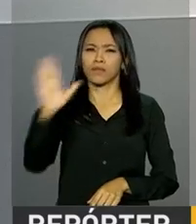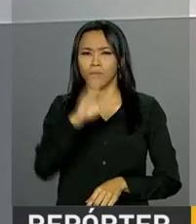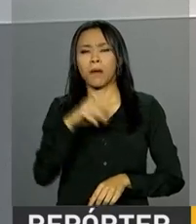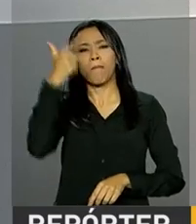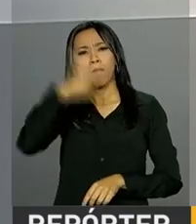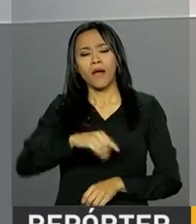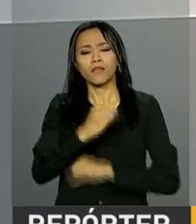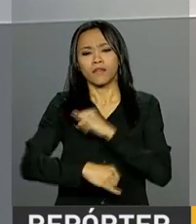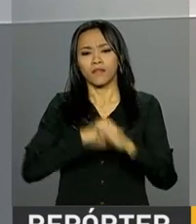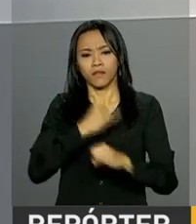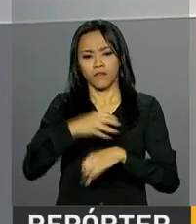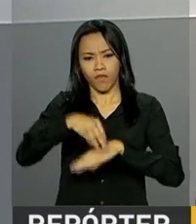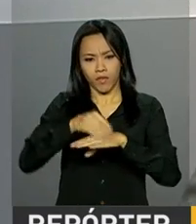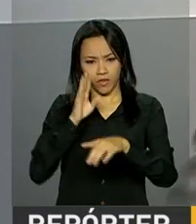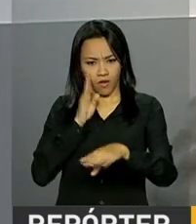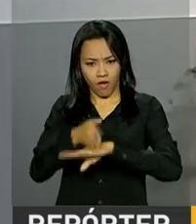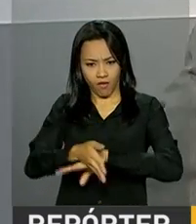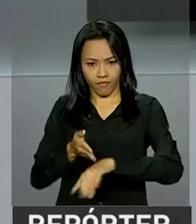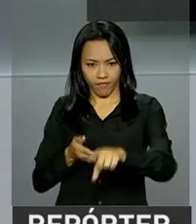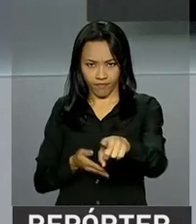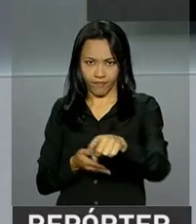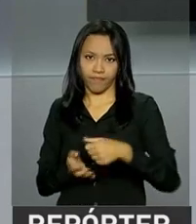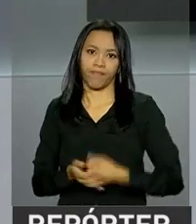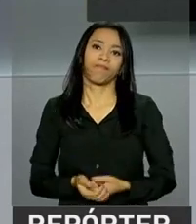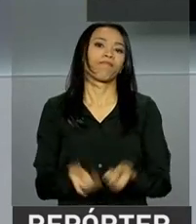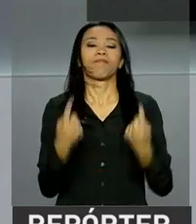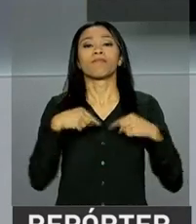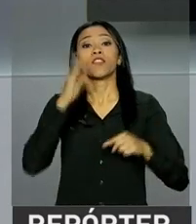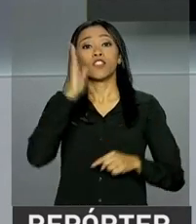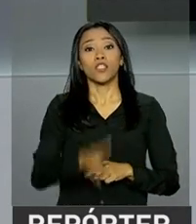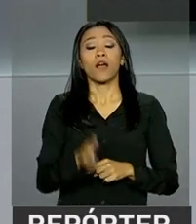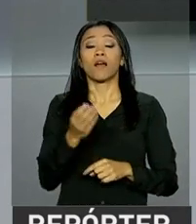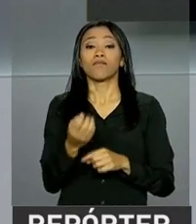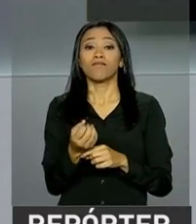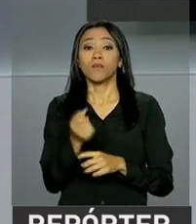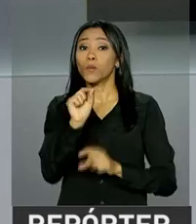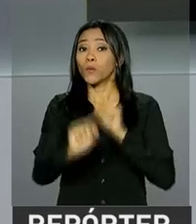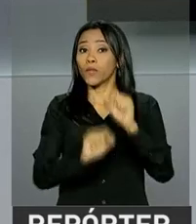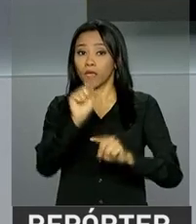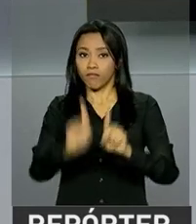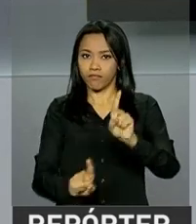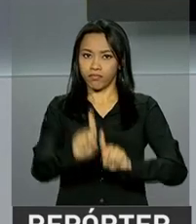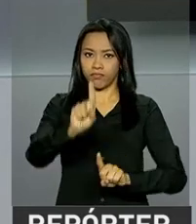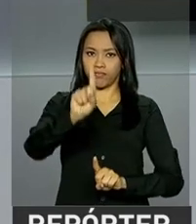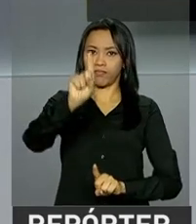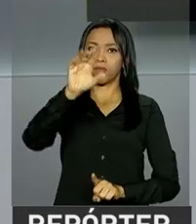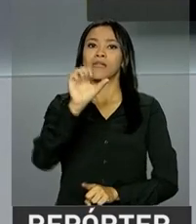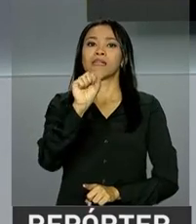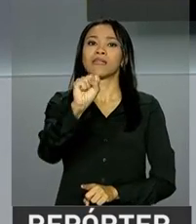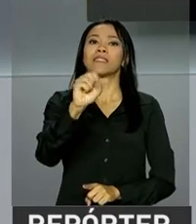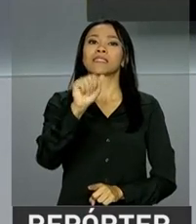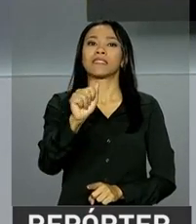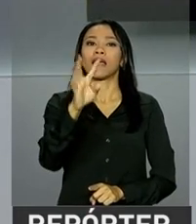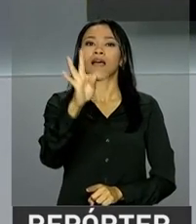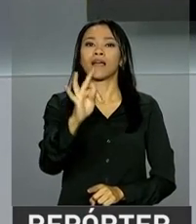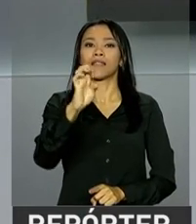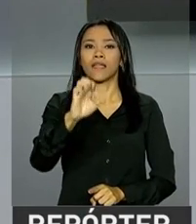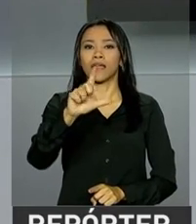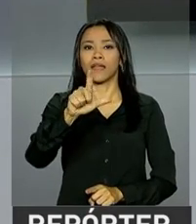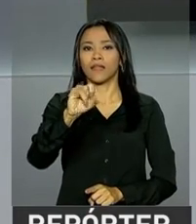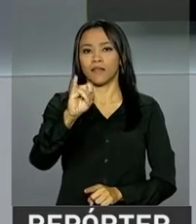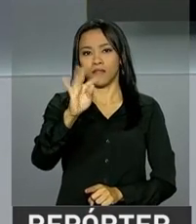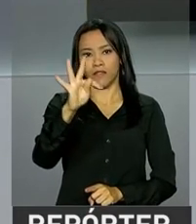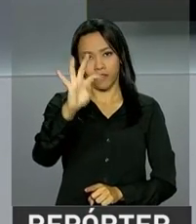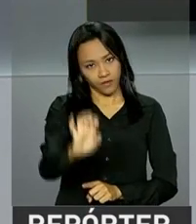na página do ministério na internet foi lançado nesta quinta-feira o satélite geoestacionário de defesa e